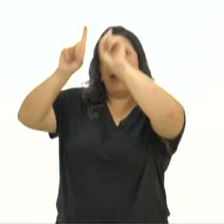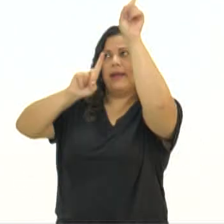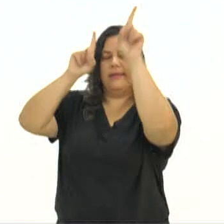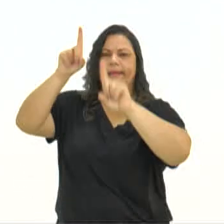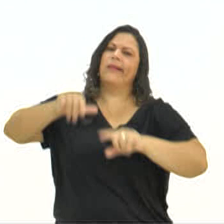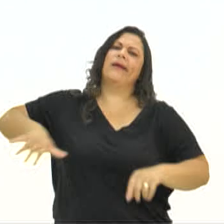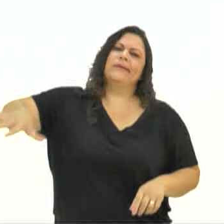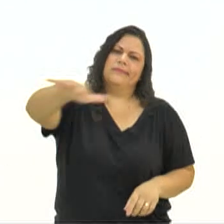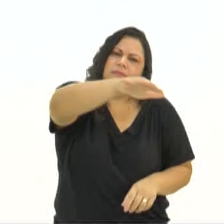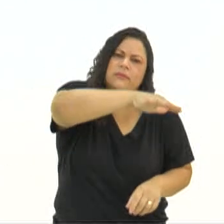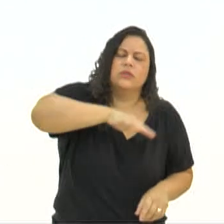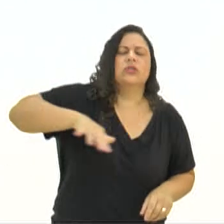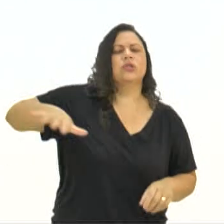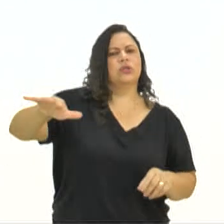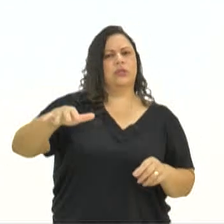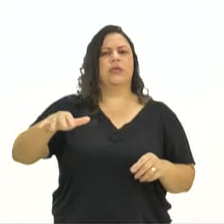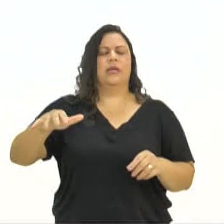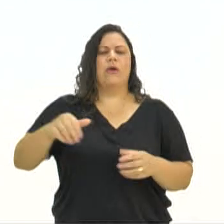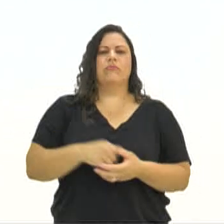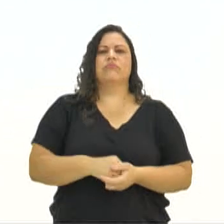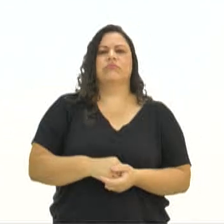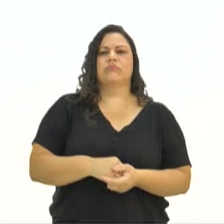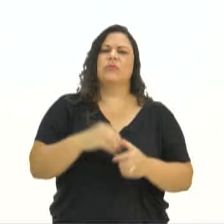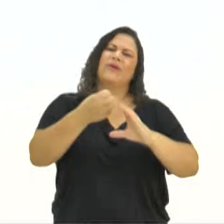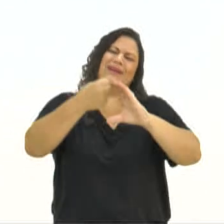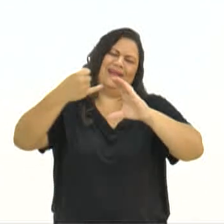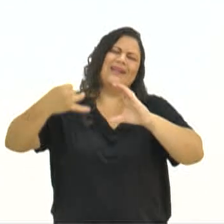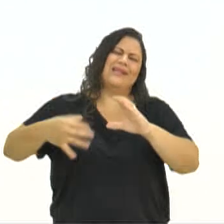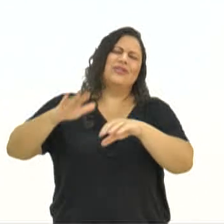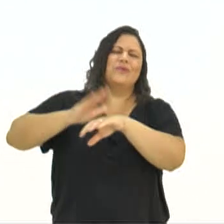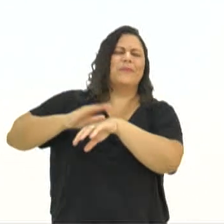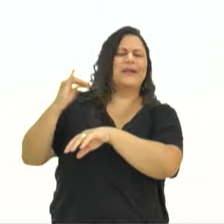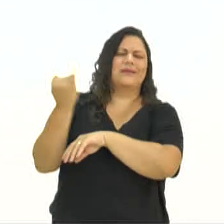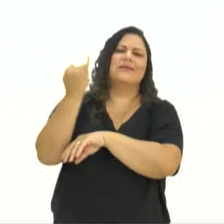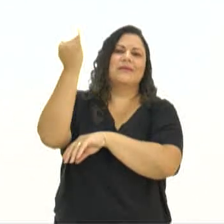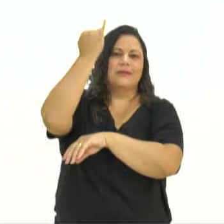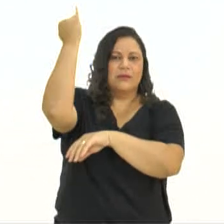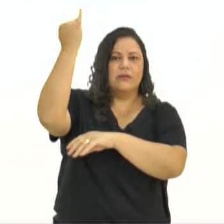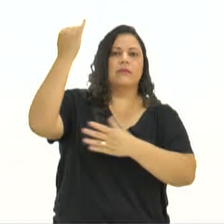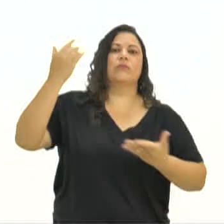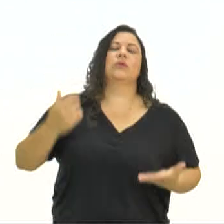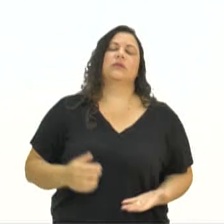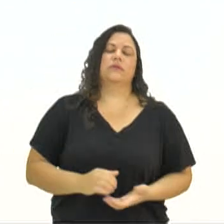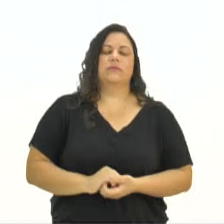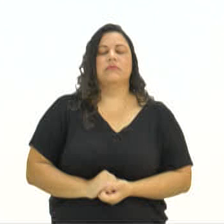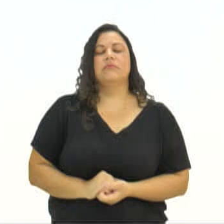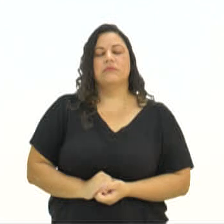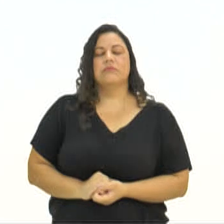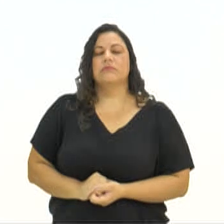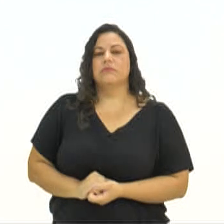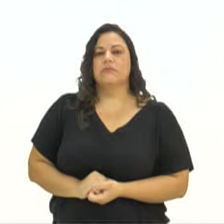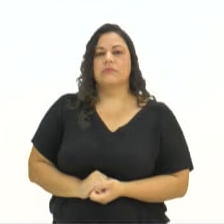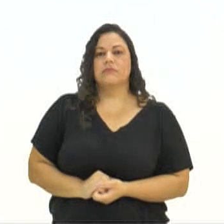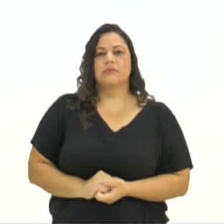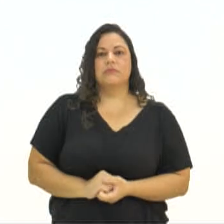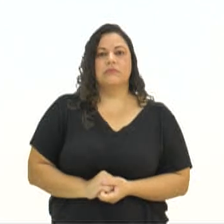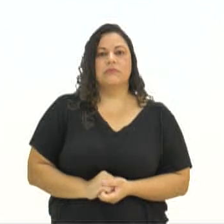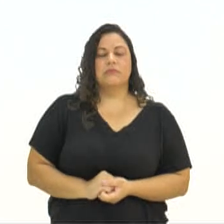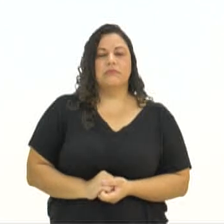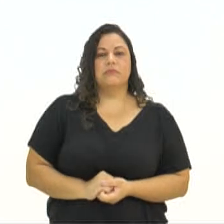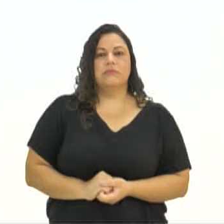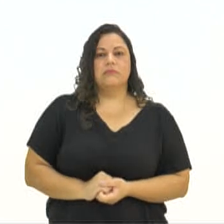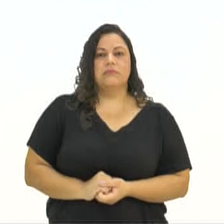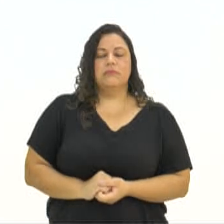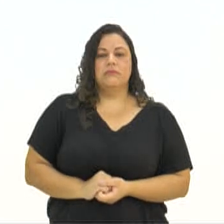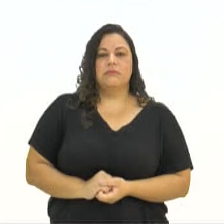geral com os aspectos mais relevantes daquela obra. Quando se refere a uma obra, não suele incluir-se informação de